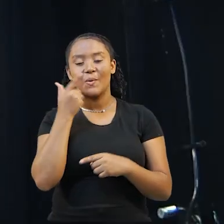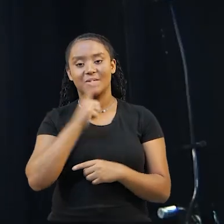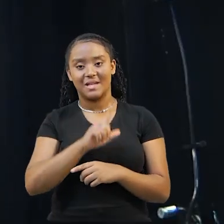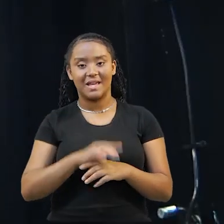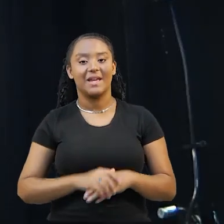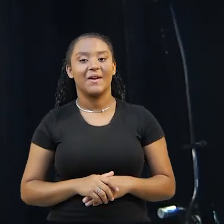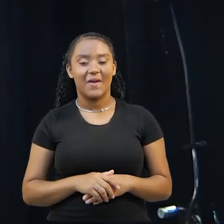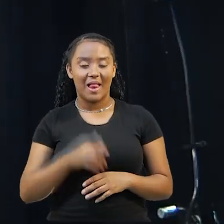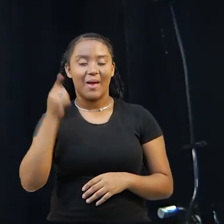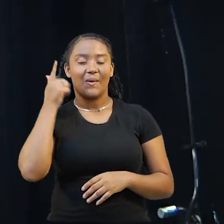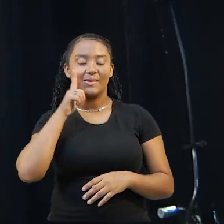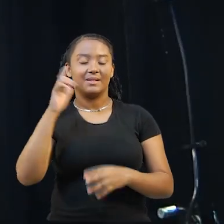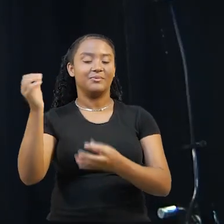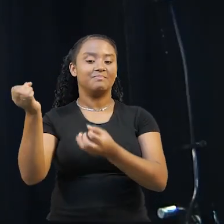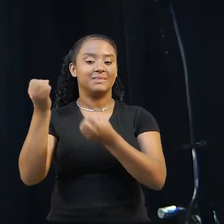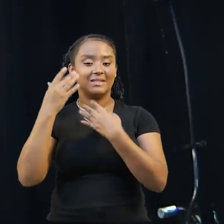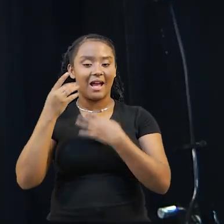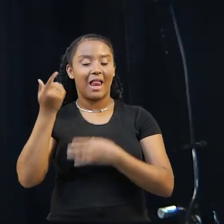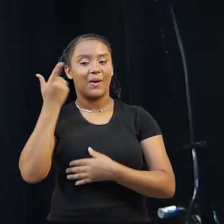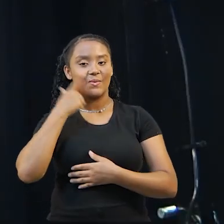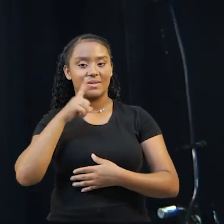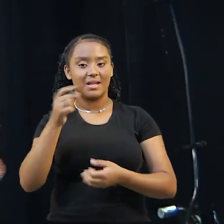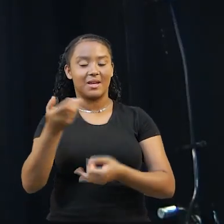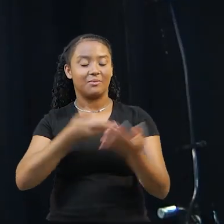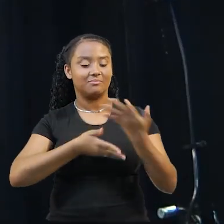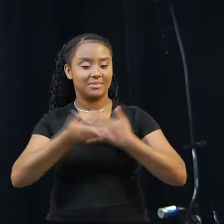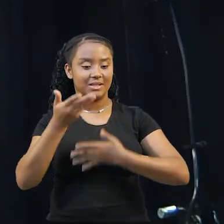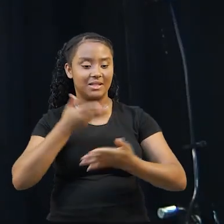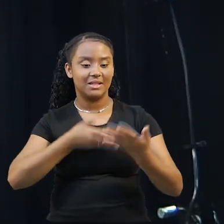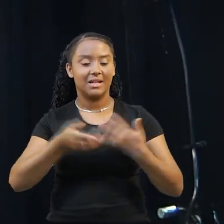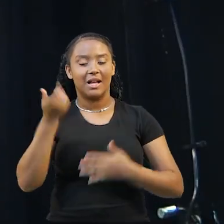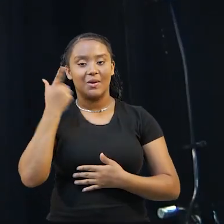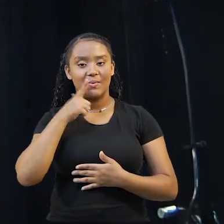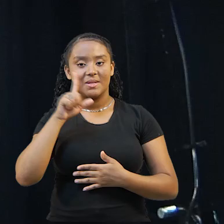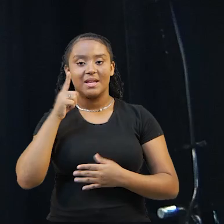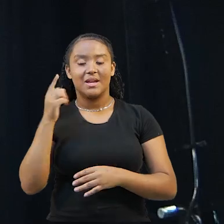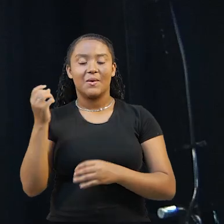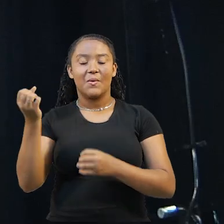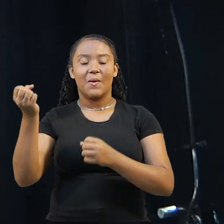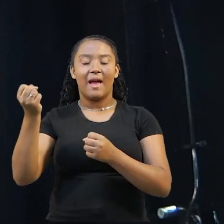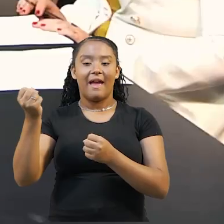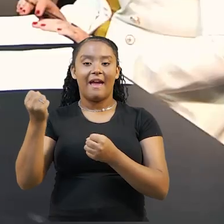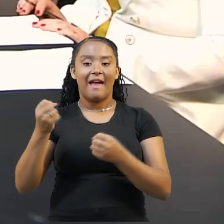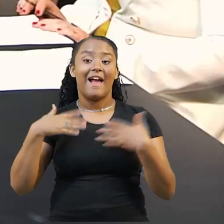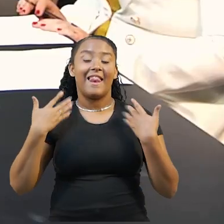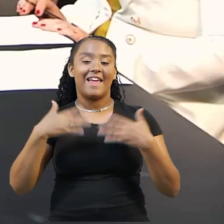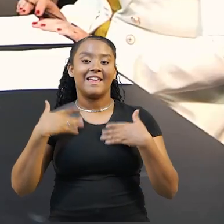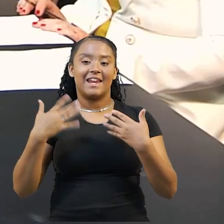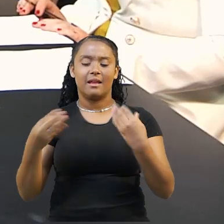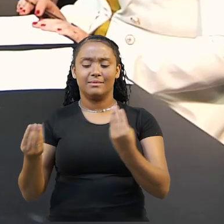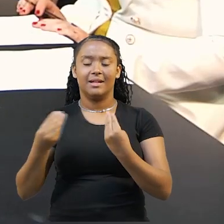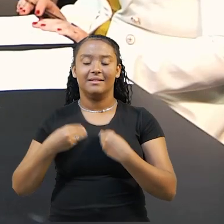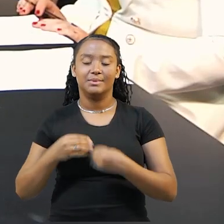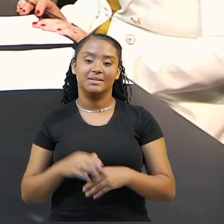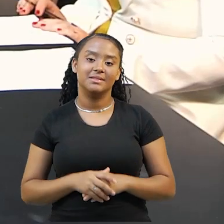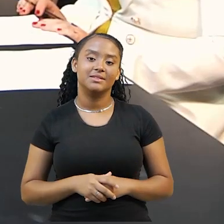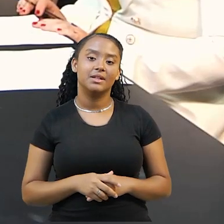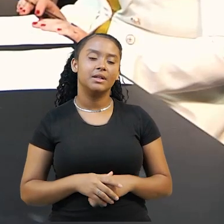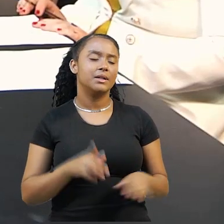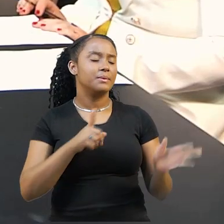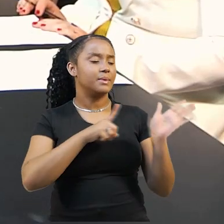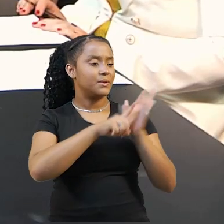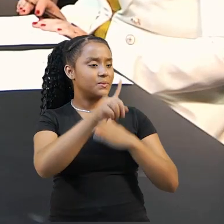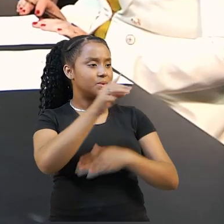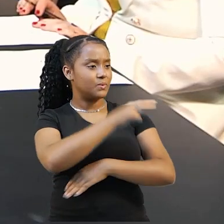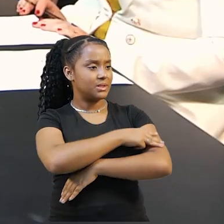conseguiu passar pra gente essa alegria, esse companheirismo, então... E o ensino médio, você fez